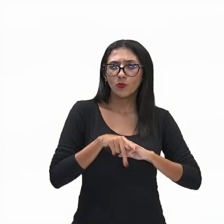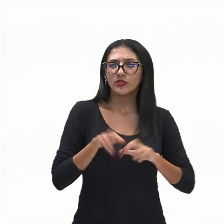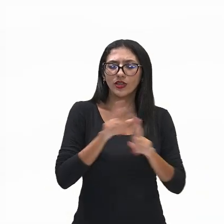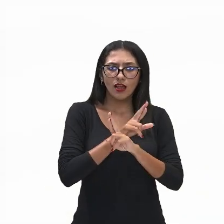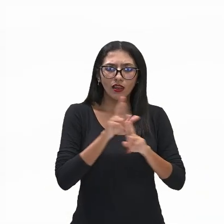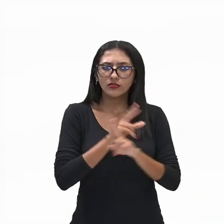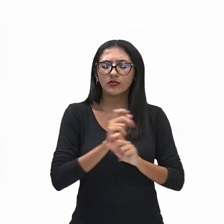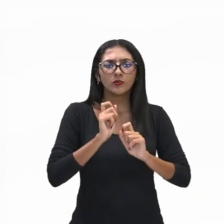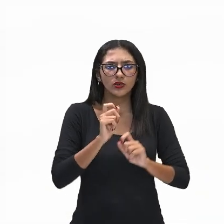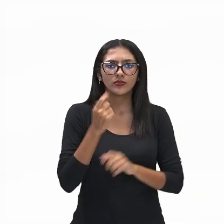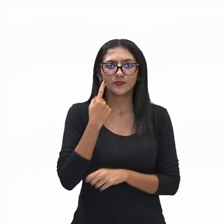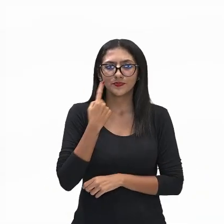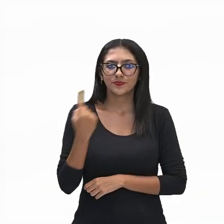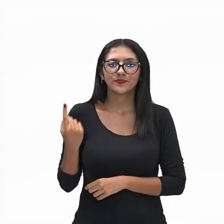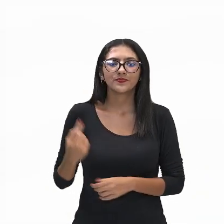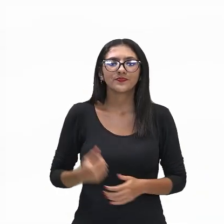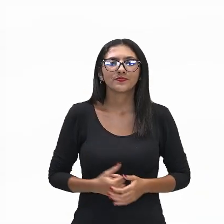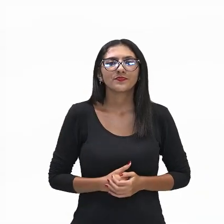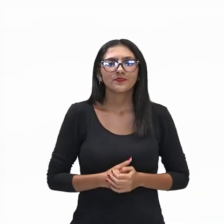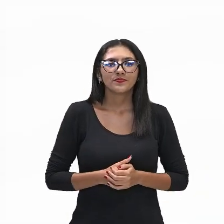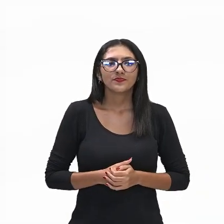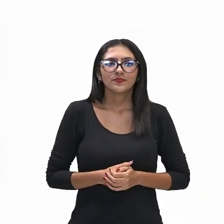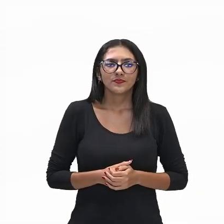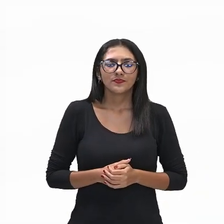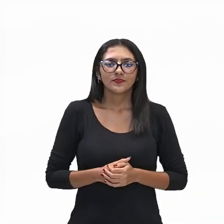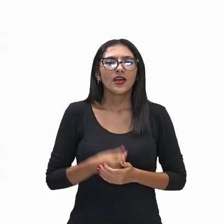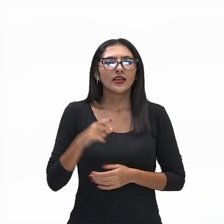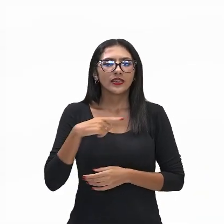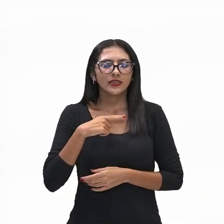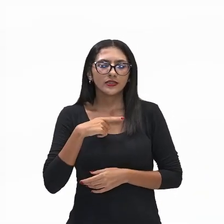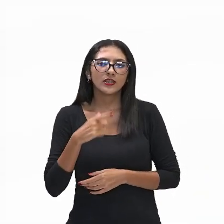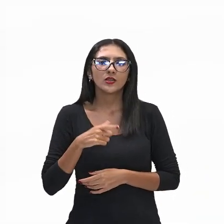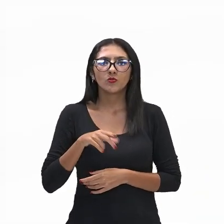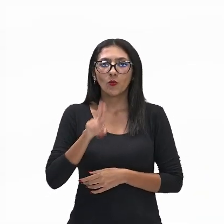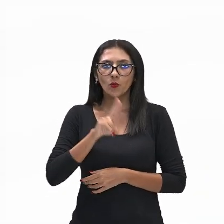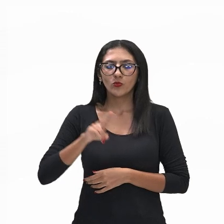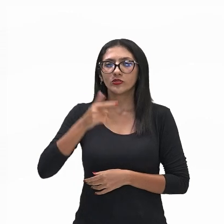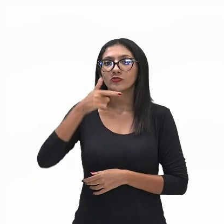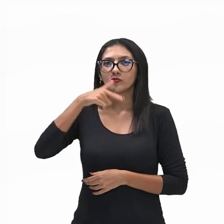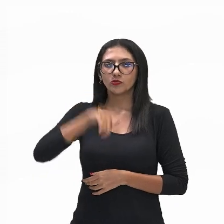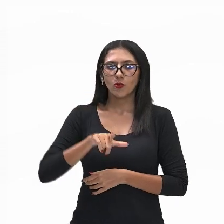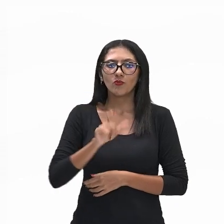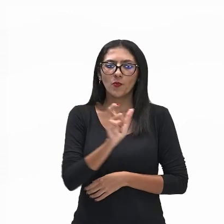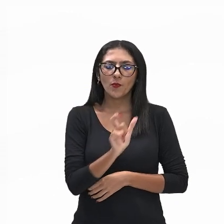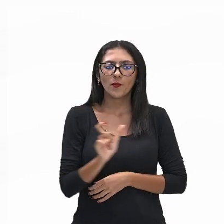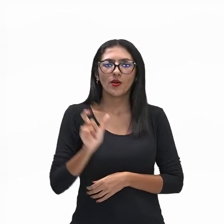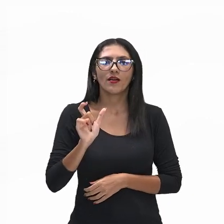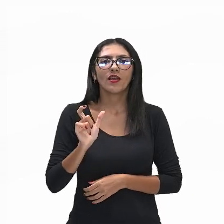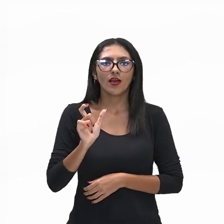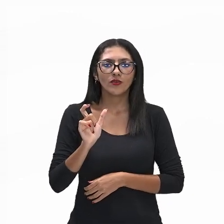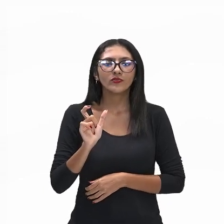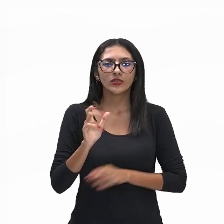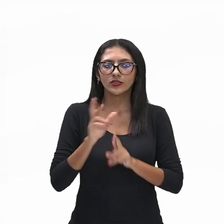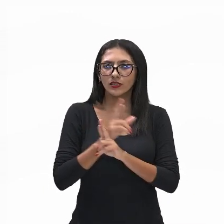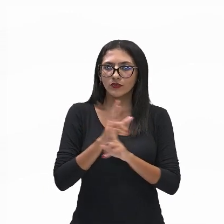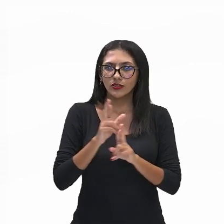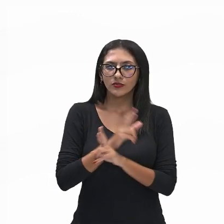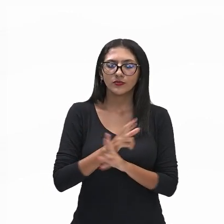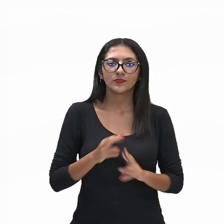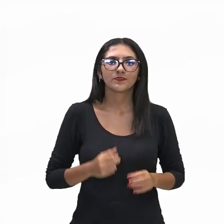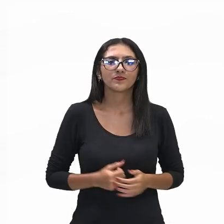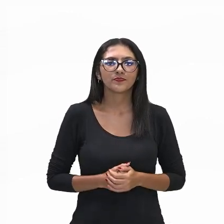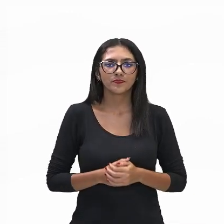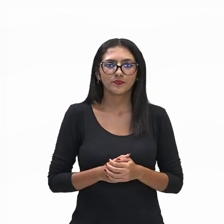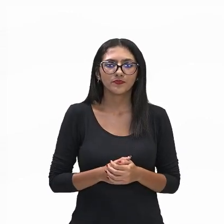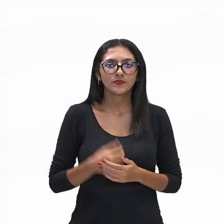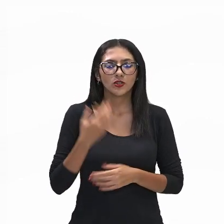relativo. Acompanhe aí comigo. É aquele que retoma e substitui o termo a que faz referência. São eles.